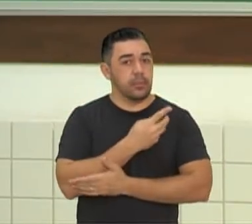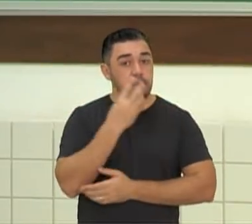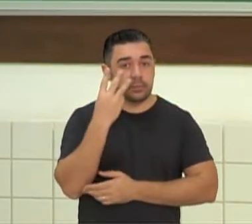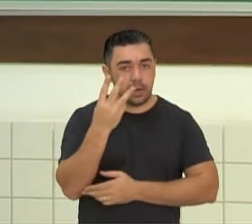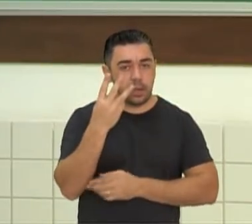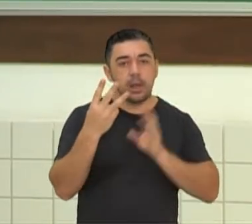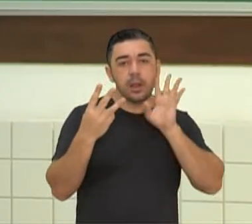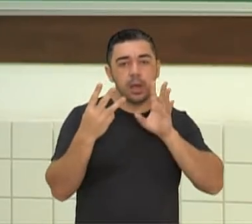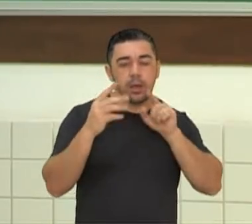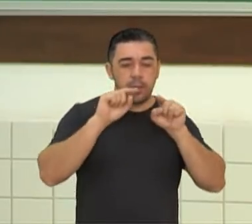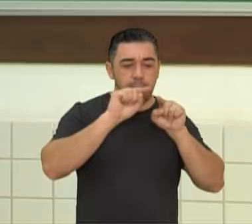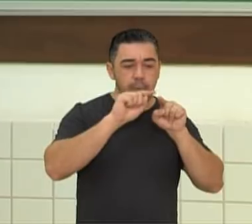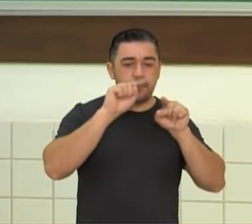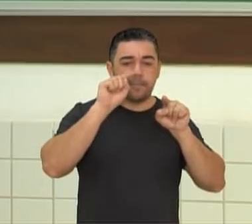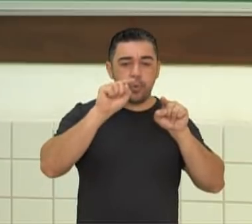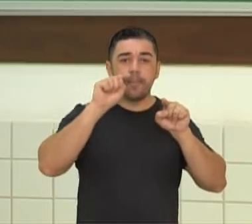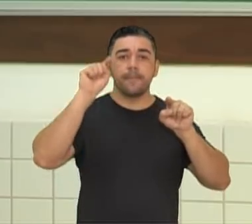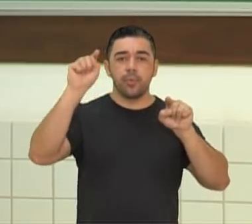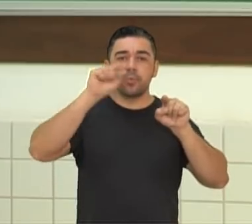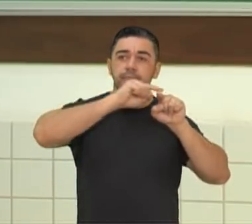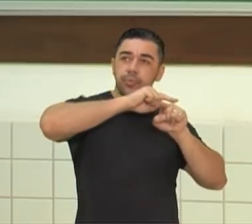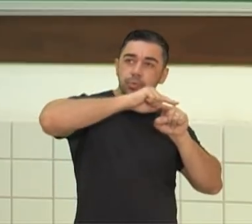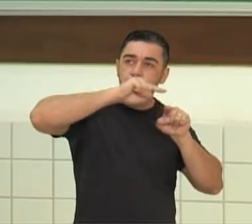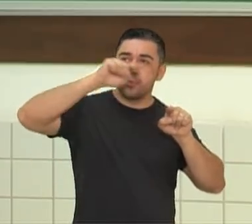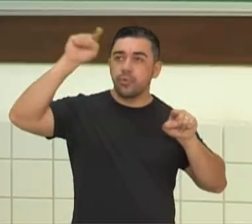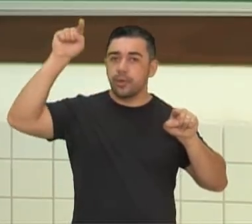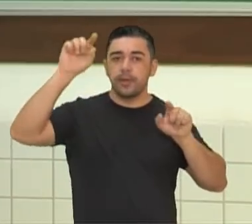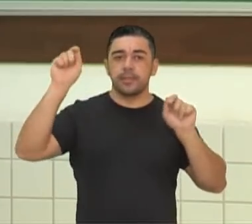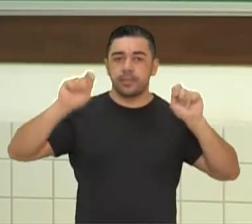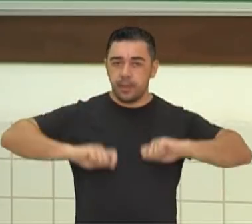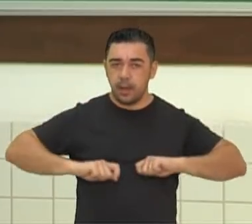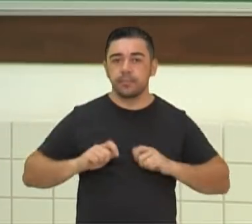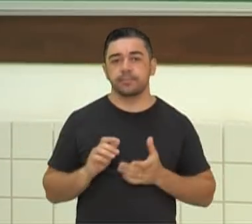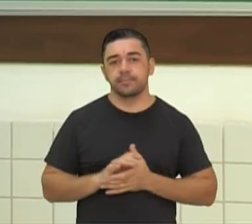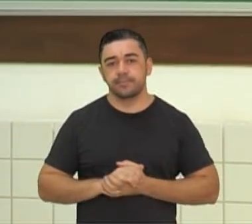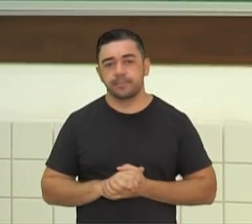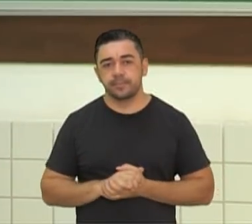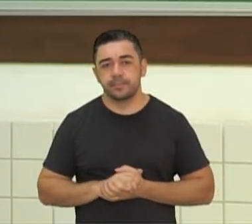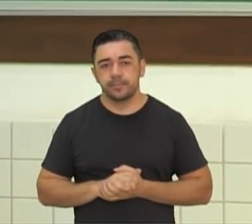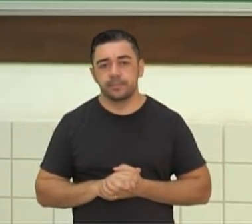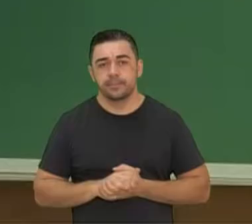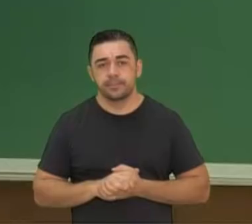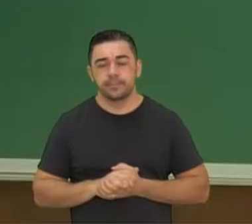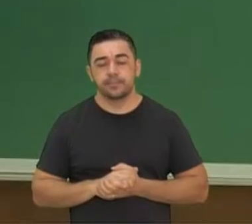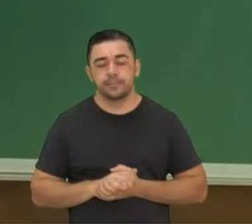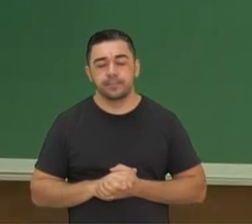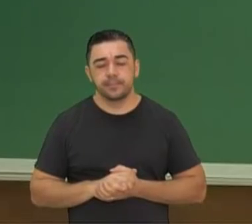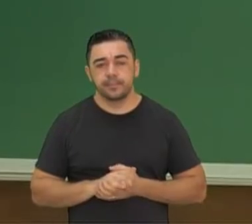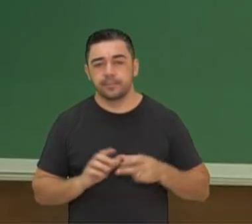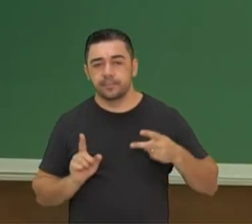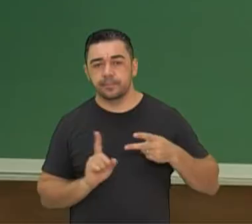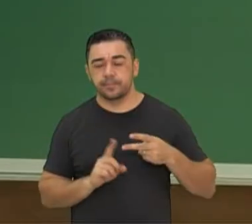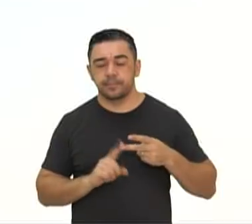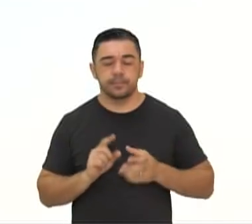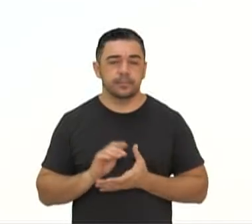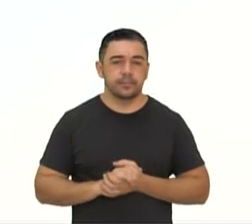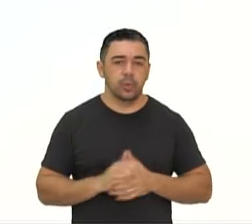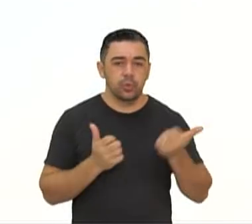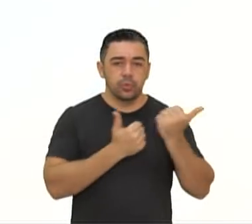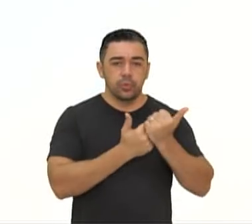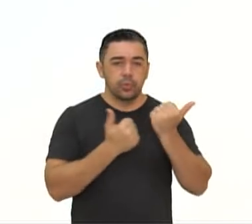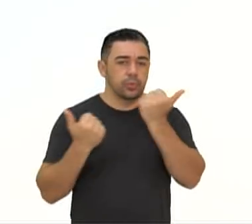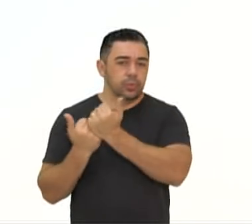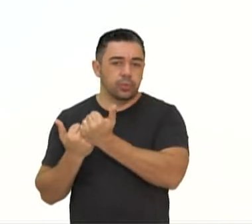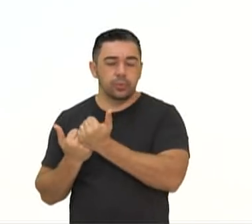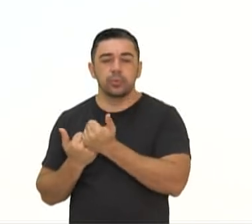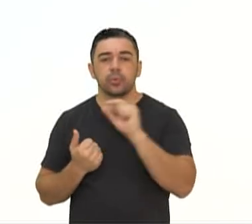legal para você poder confirmar o que você está fazendo, mas 2 pontos é o suficiente, tá bom? Segunda etapa, substitua os valores